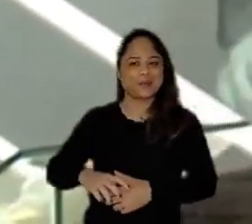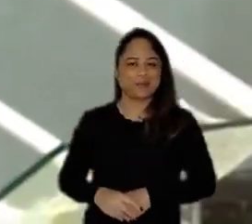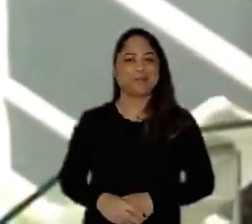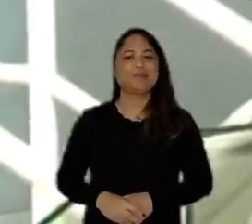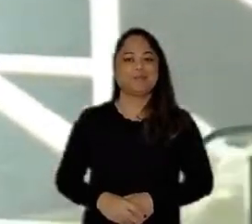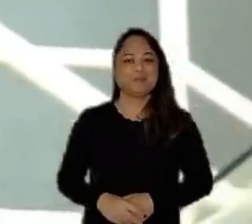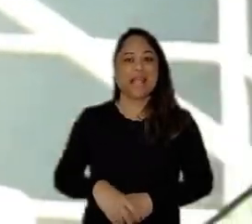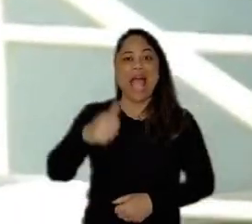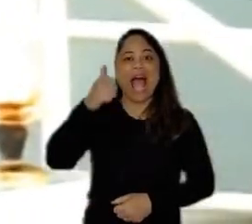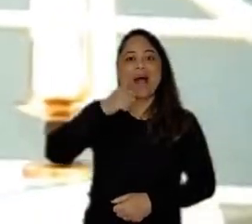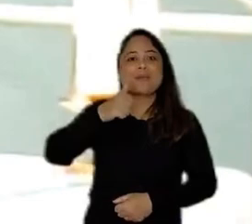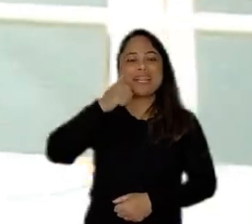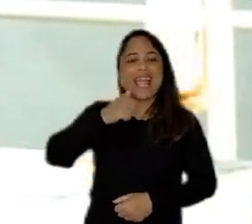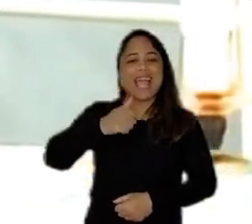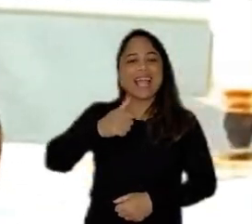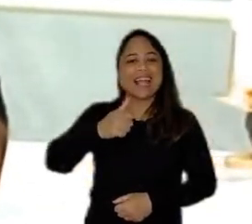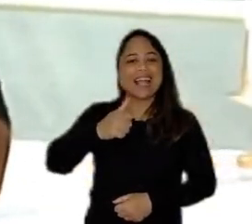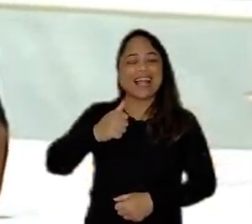e aquela mulher tomou um banho,